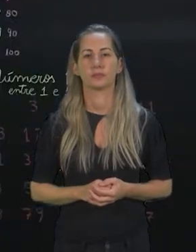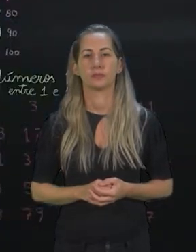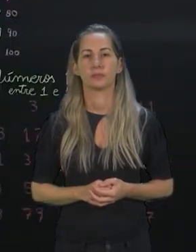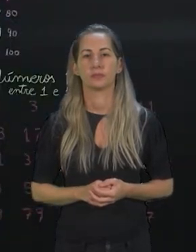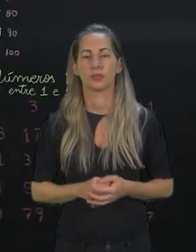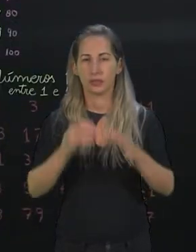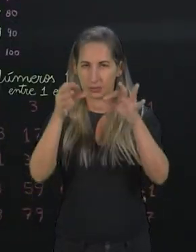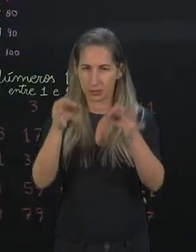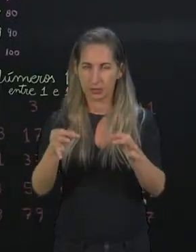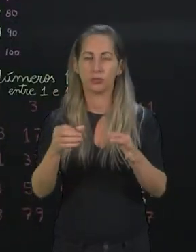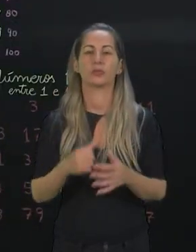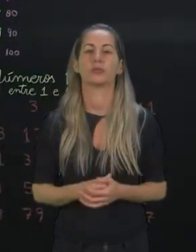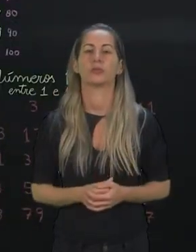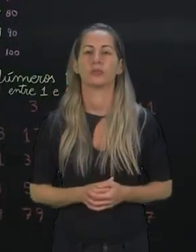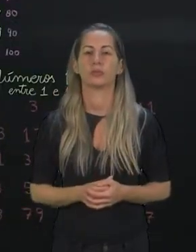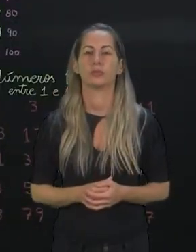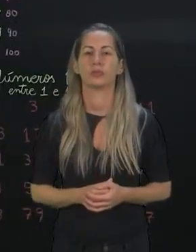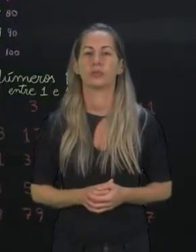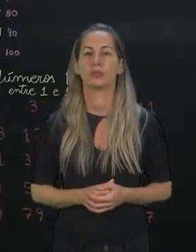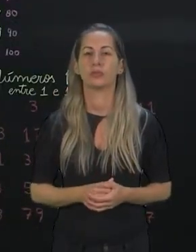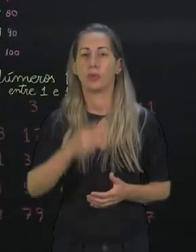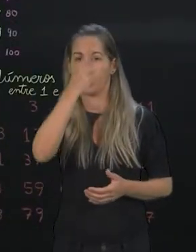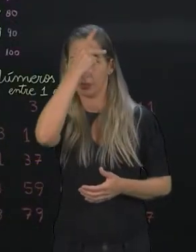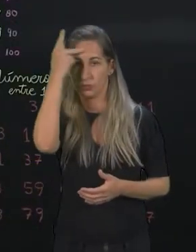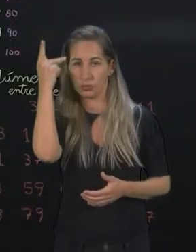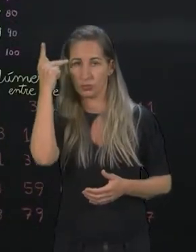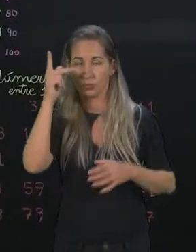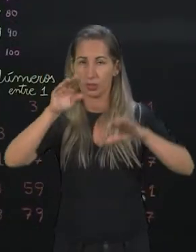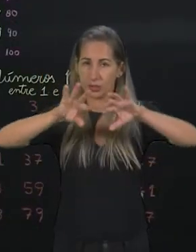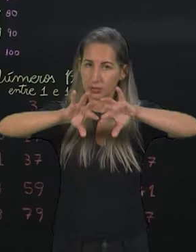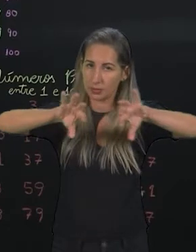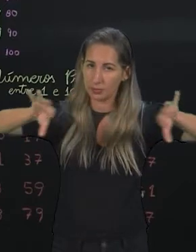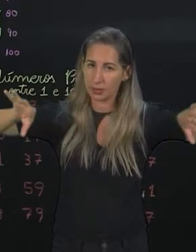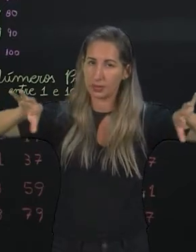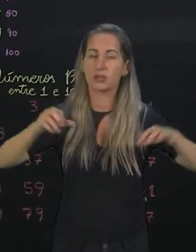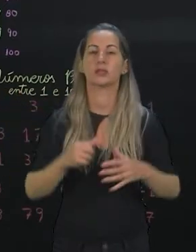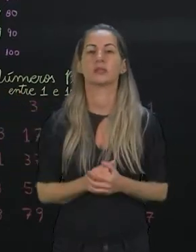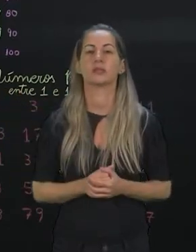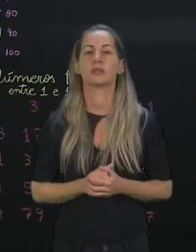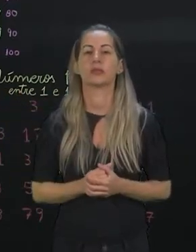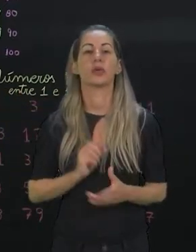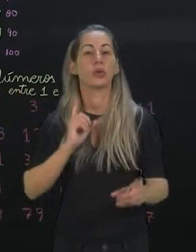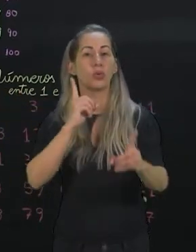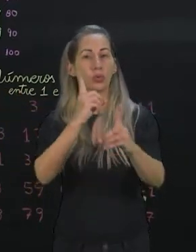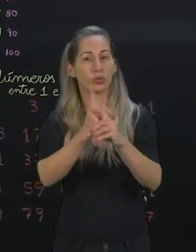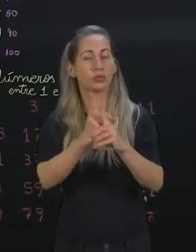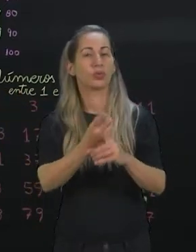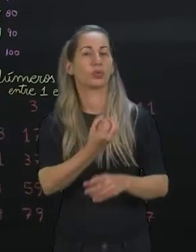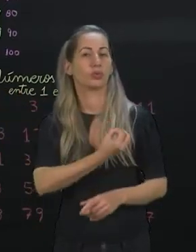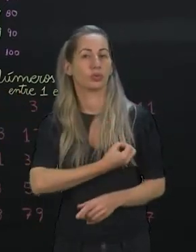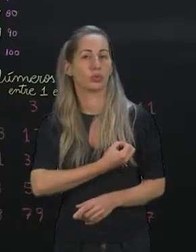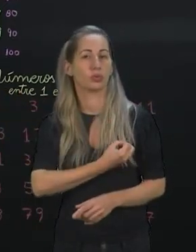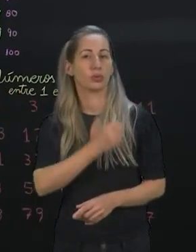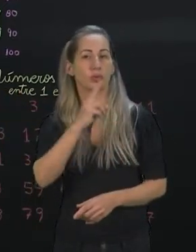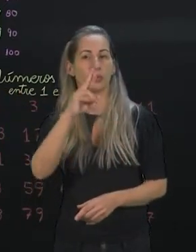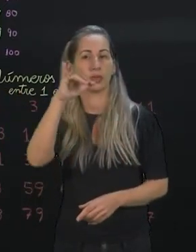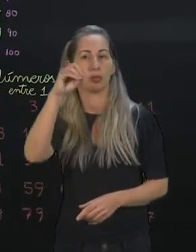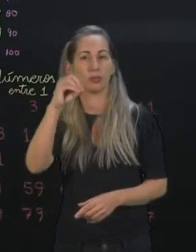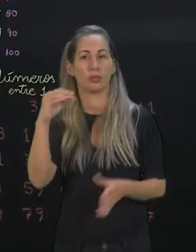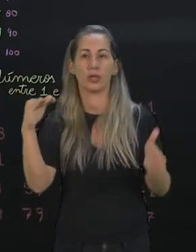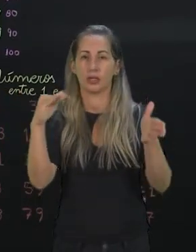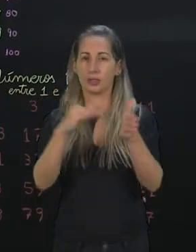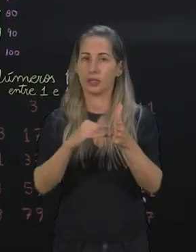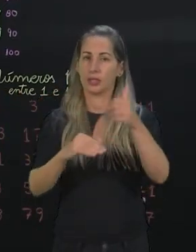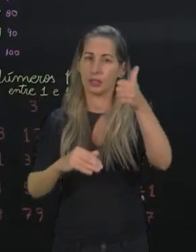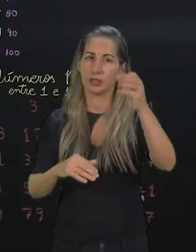Tá? Pois esse cara aí, ele fez essa separação, ele descobriu os números primos de 1 até 100. Logicamente